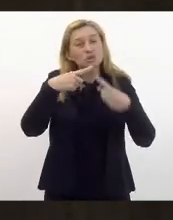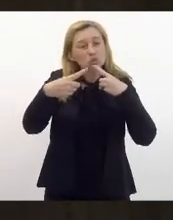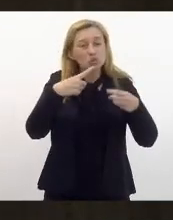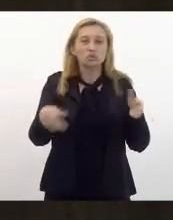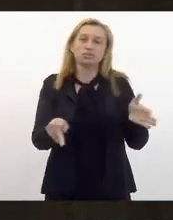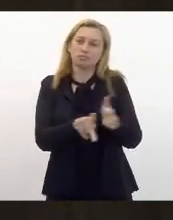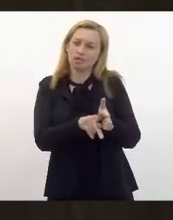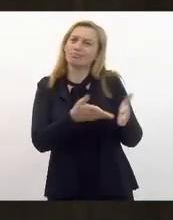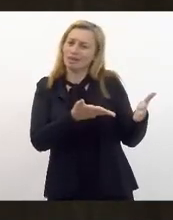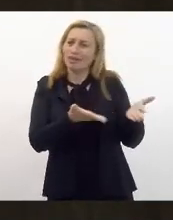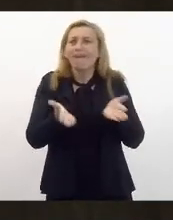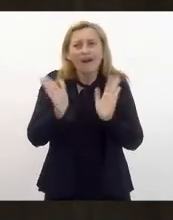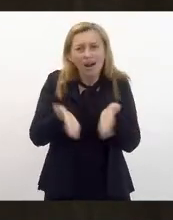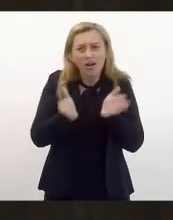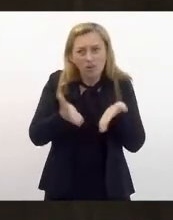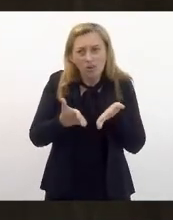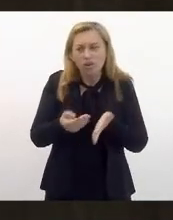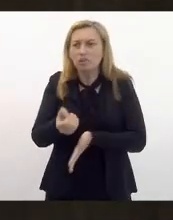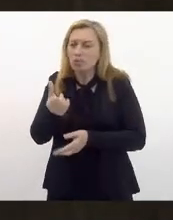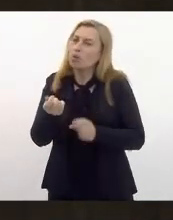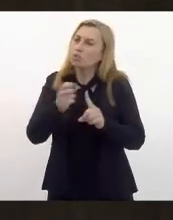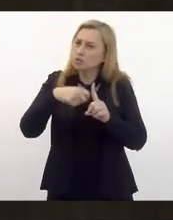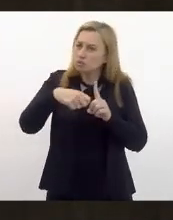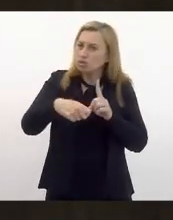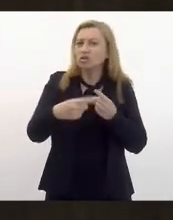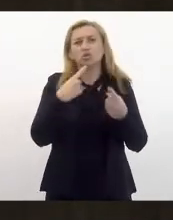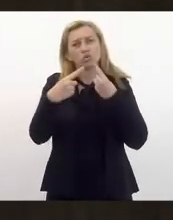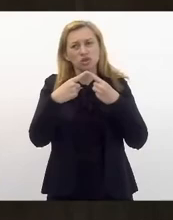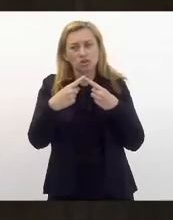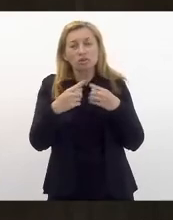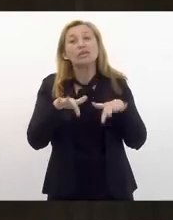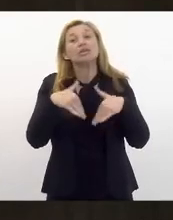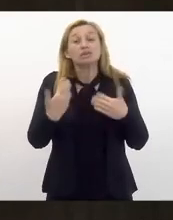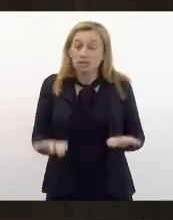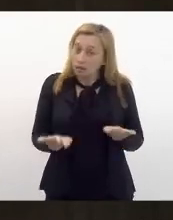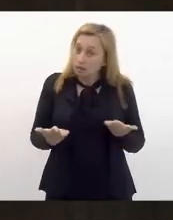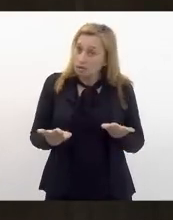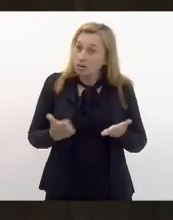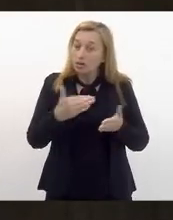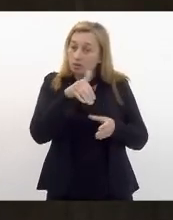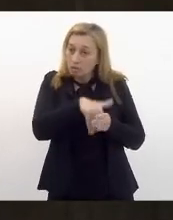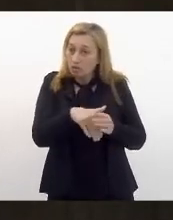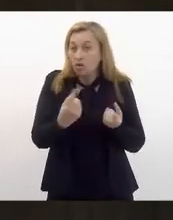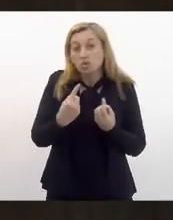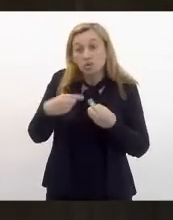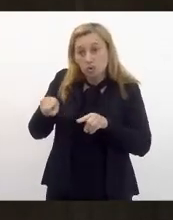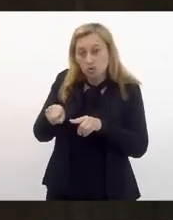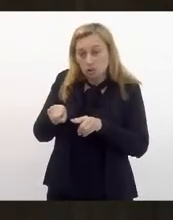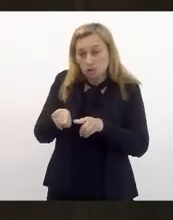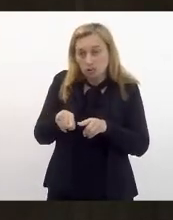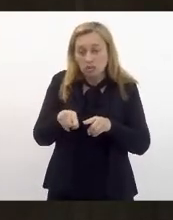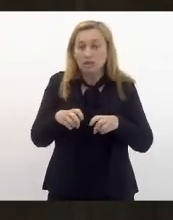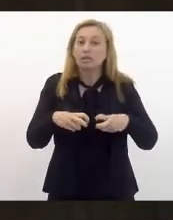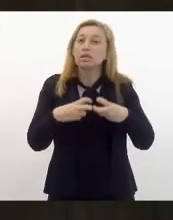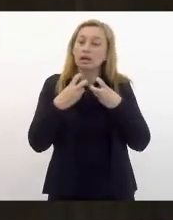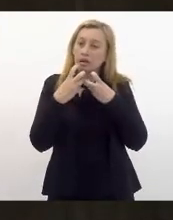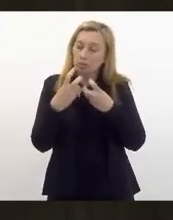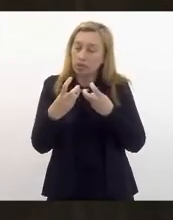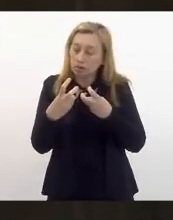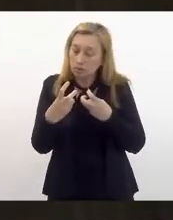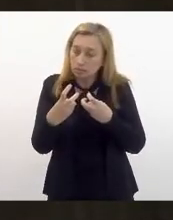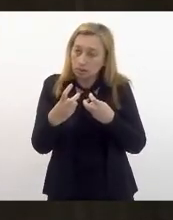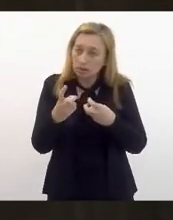esse projeto se agora em poucos meses o discutiram tão diz que o voto contrário clamando